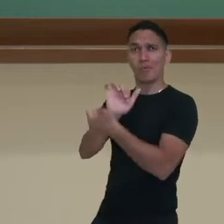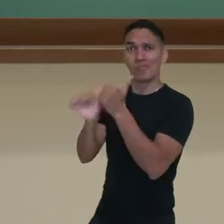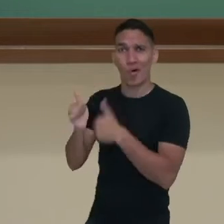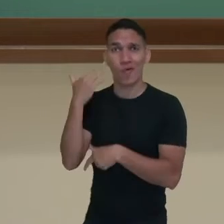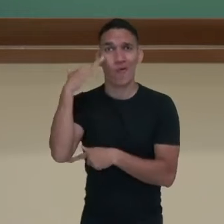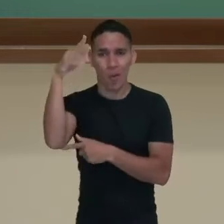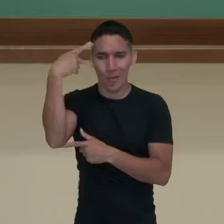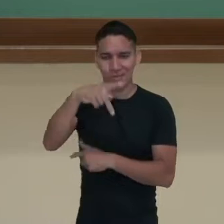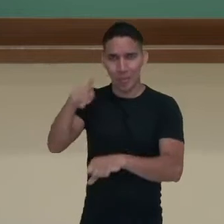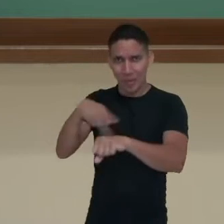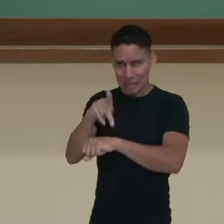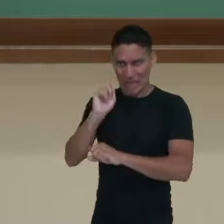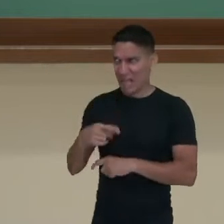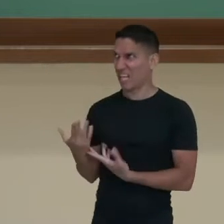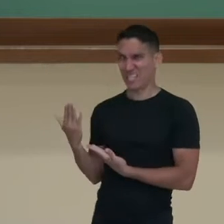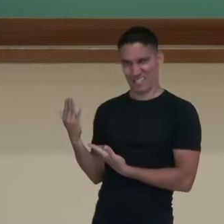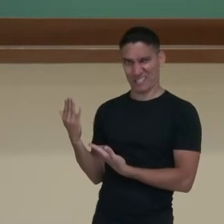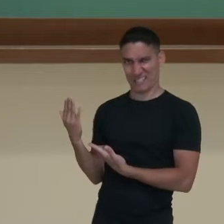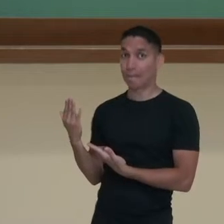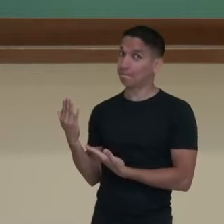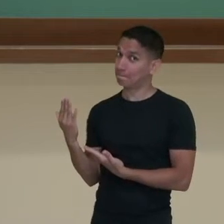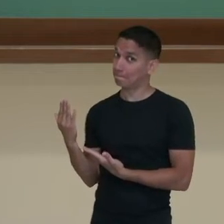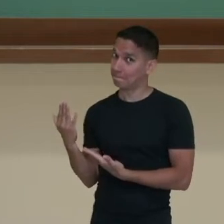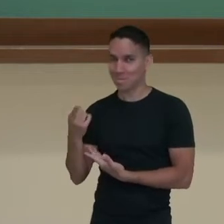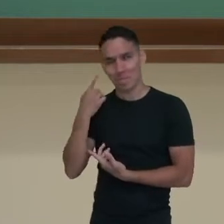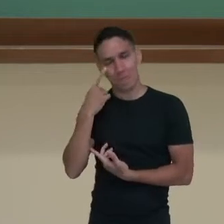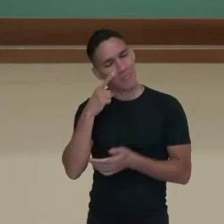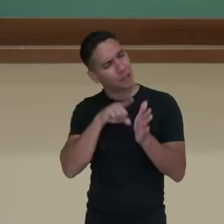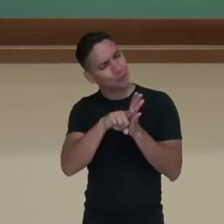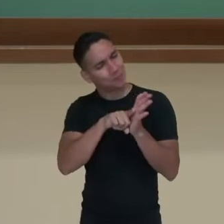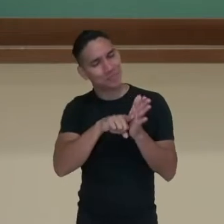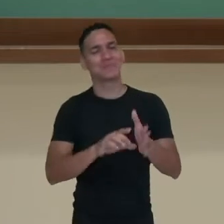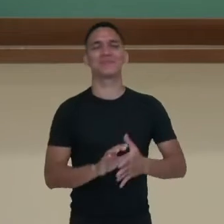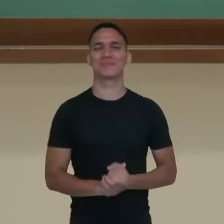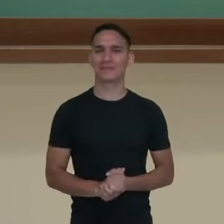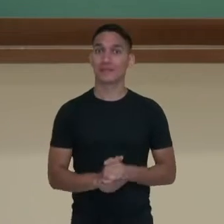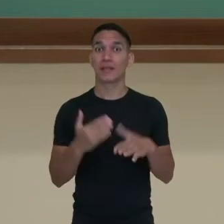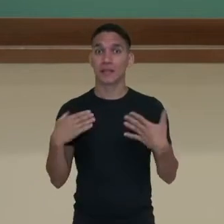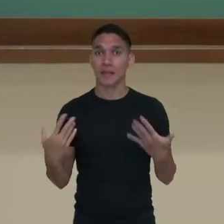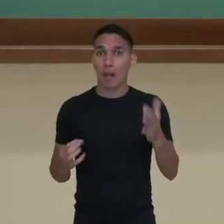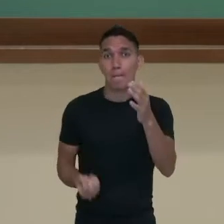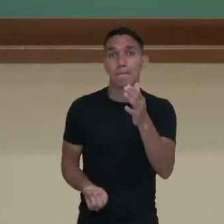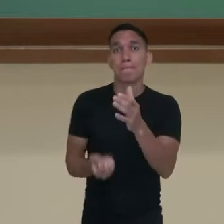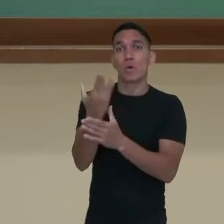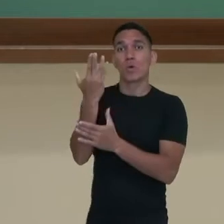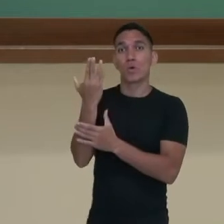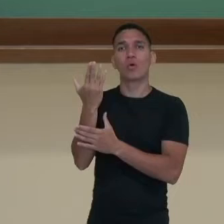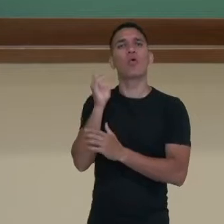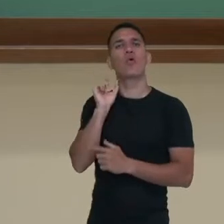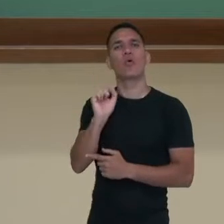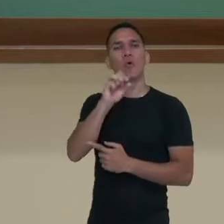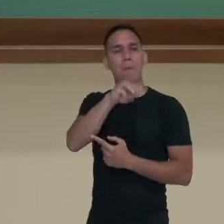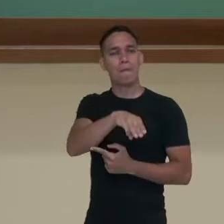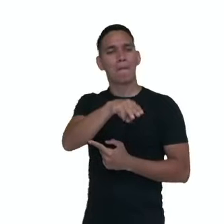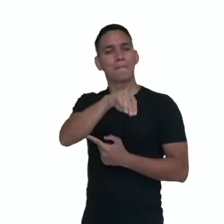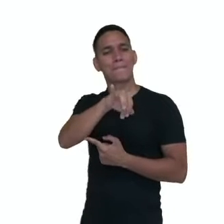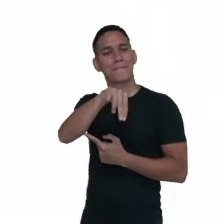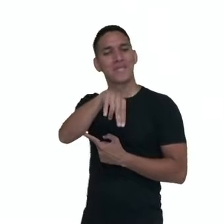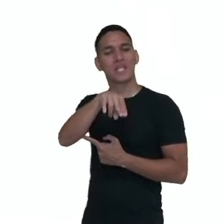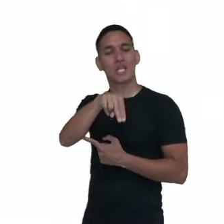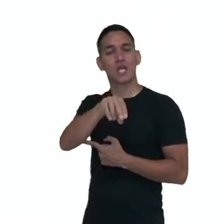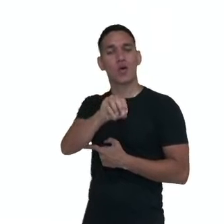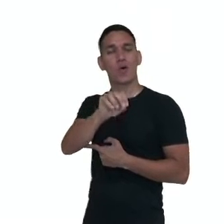país realmente era minonete? Vamos conferir. Então, o surgimento do minonete, como